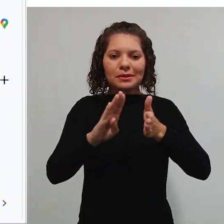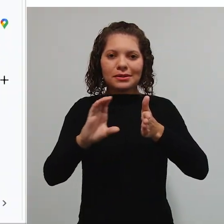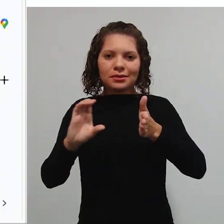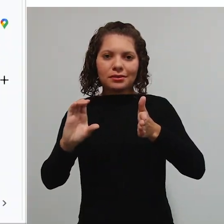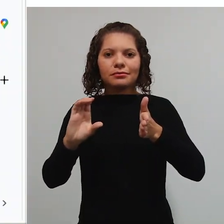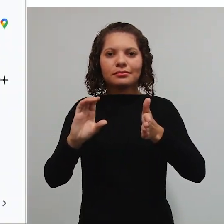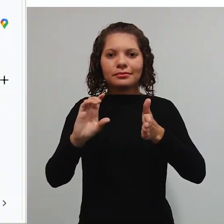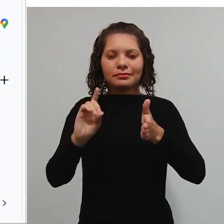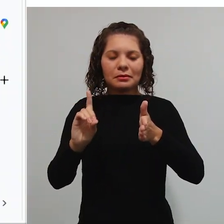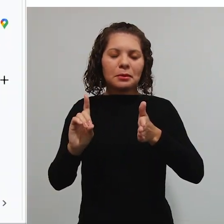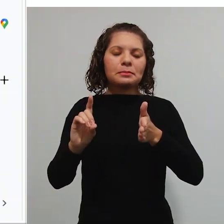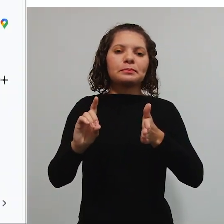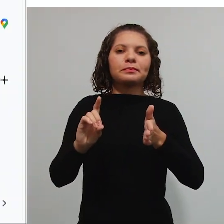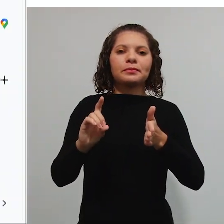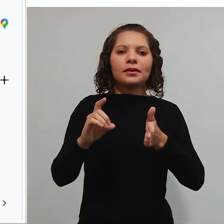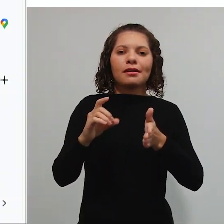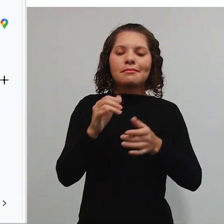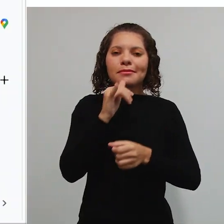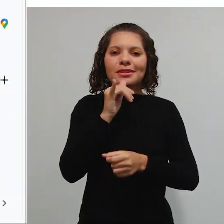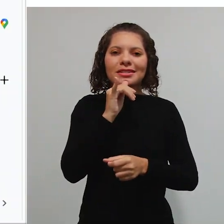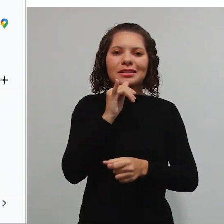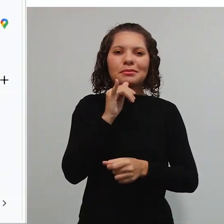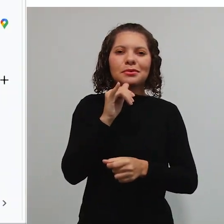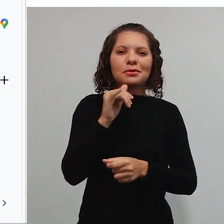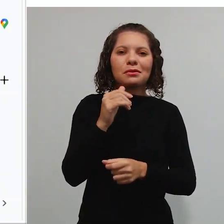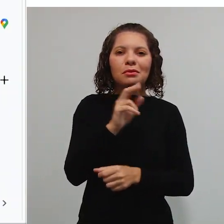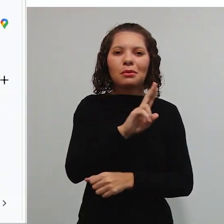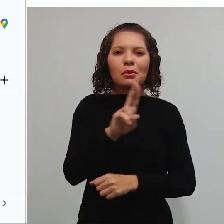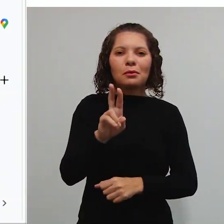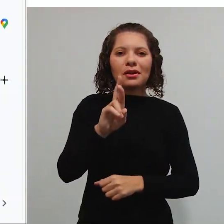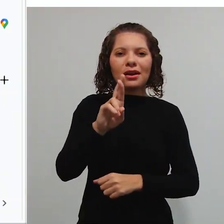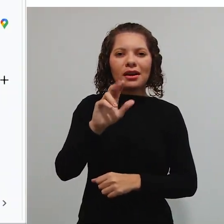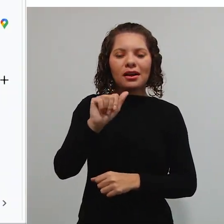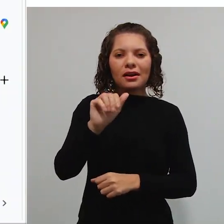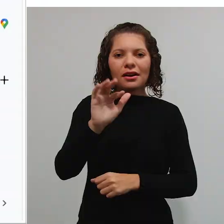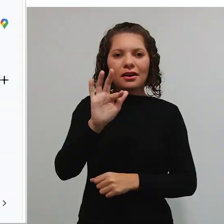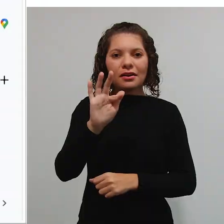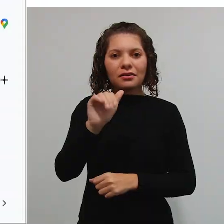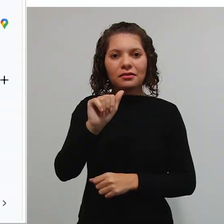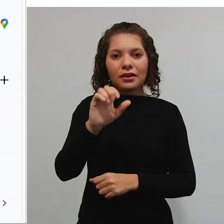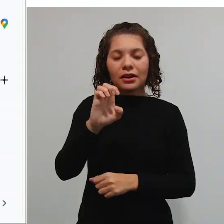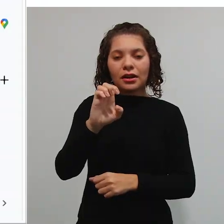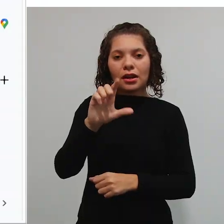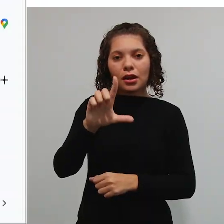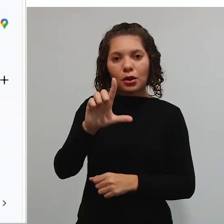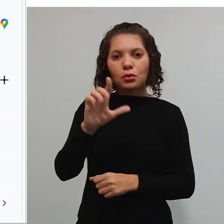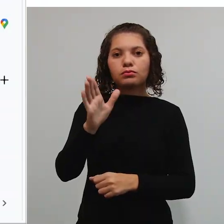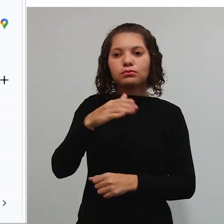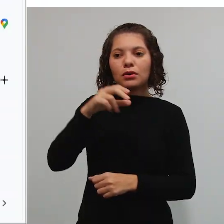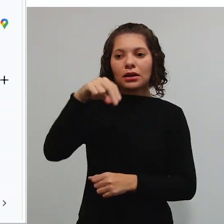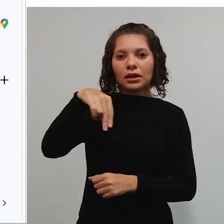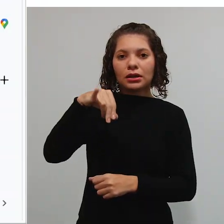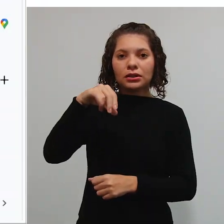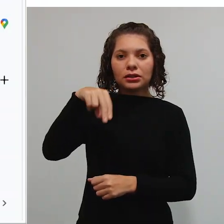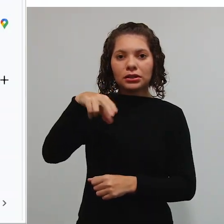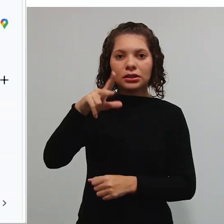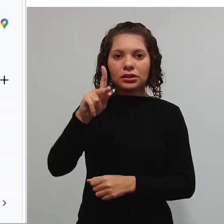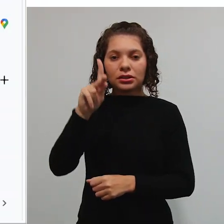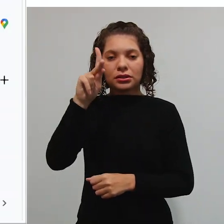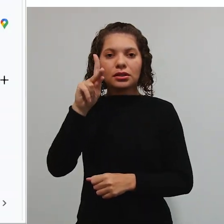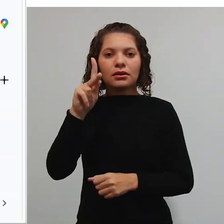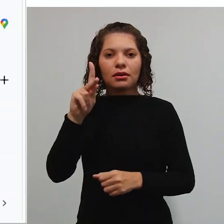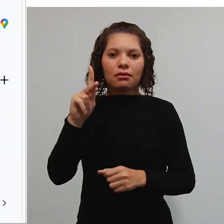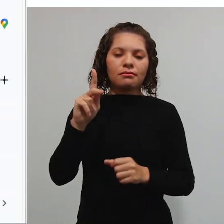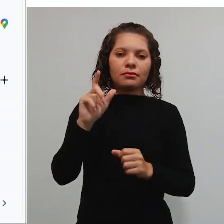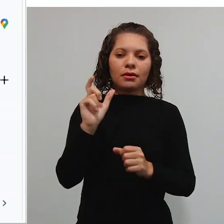do sobrenome. Então, se eu tiver, por exemplo, Rafael Nink, vai ser depois de Anabela Barbosa, né? Porque aí o segundo